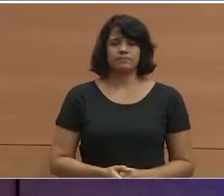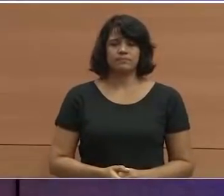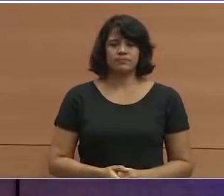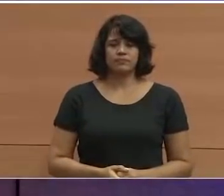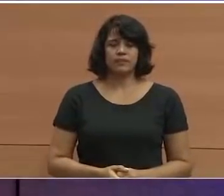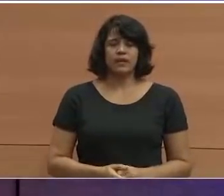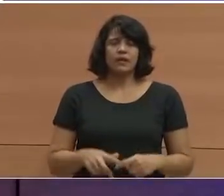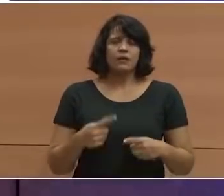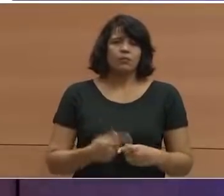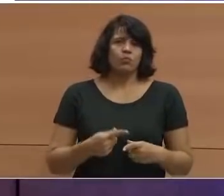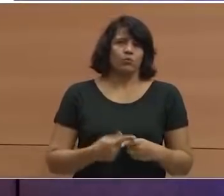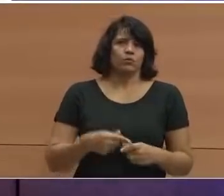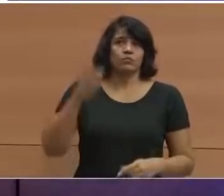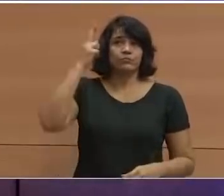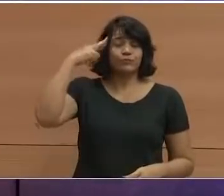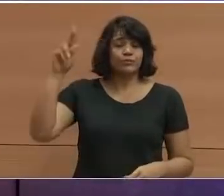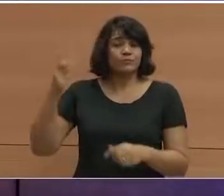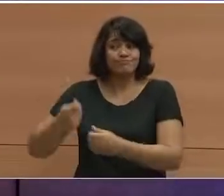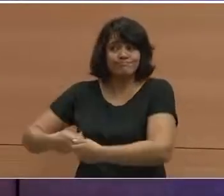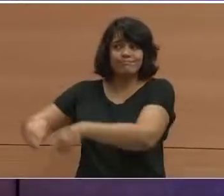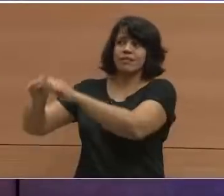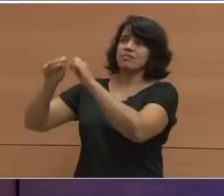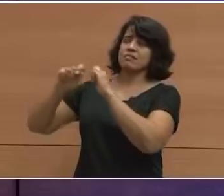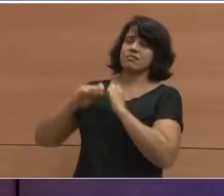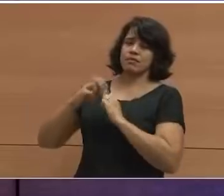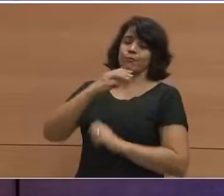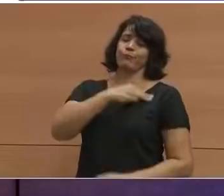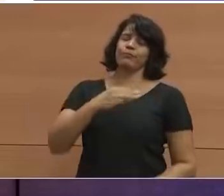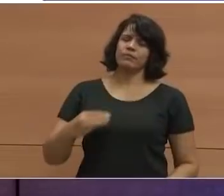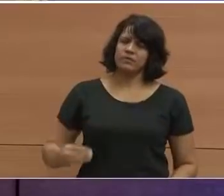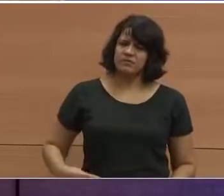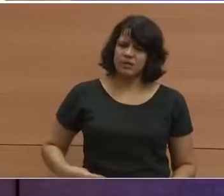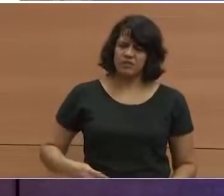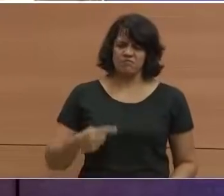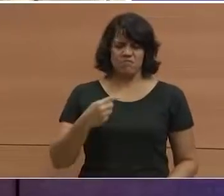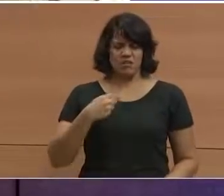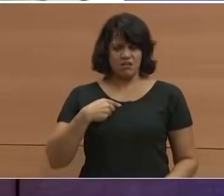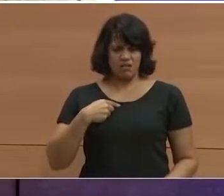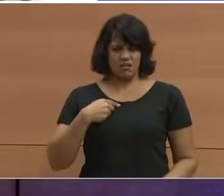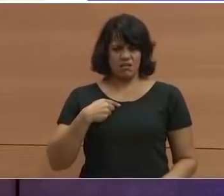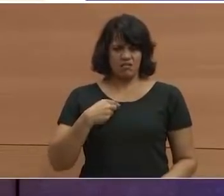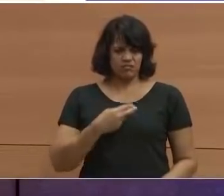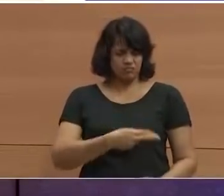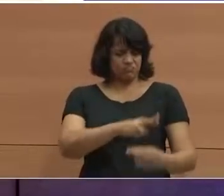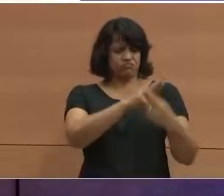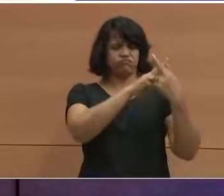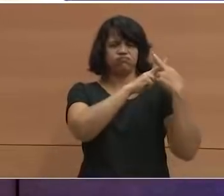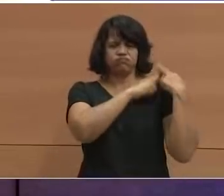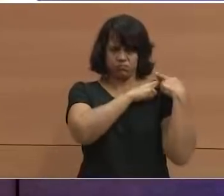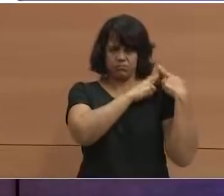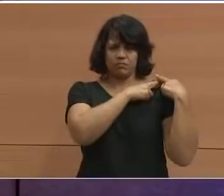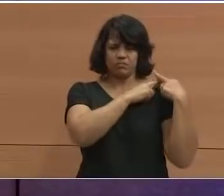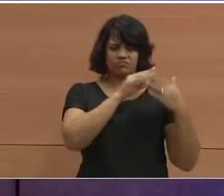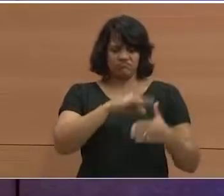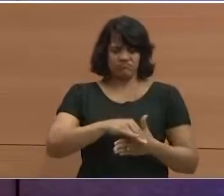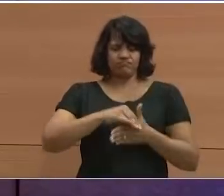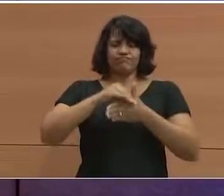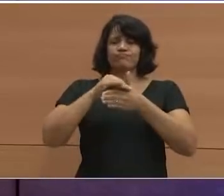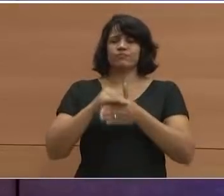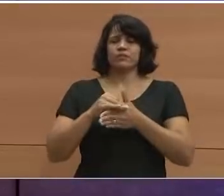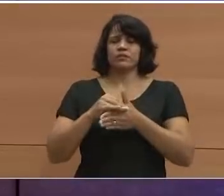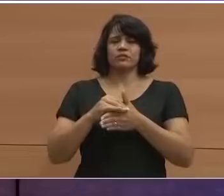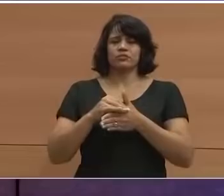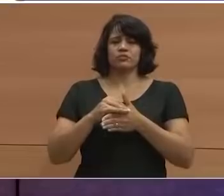esse ministério e eu estou à frente desse ministério. Mas eu não digo isso para vos